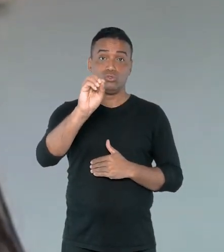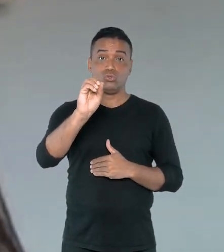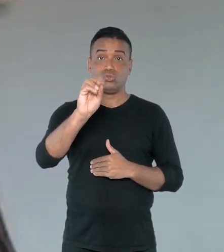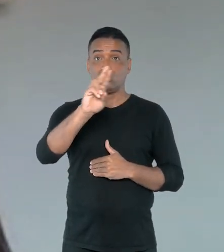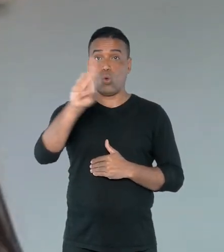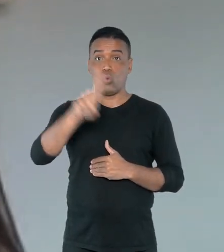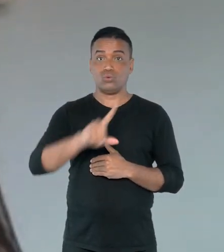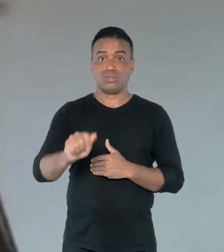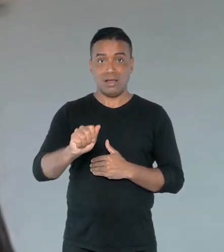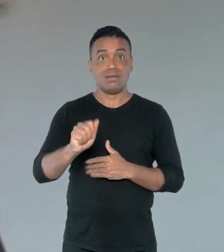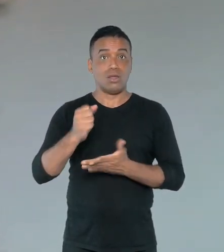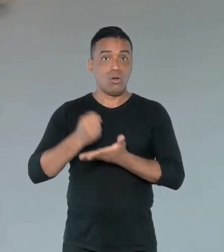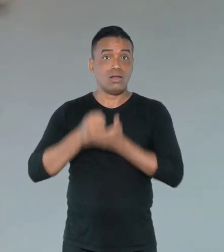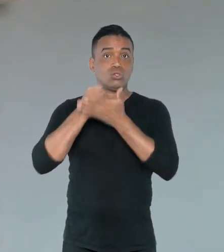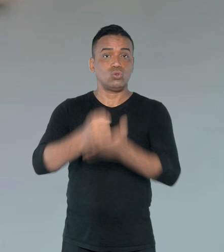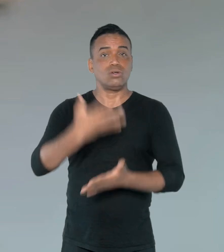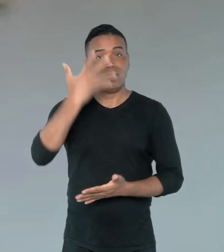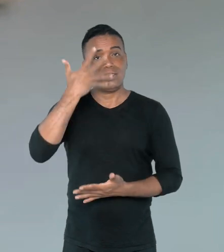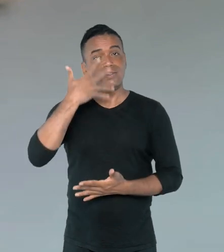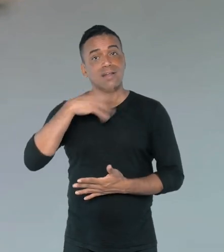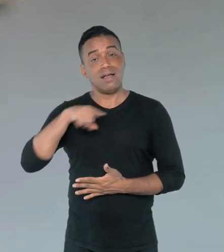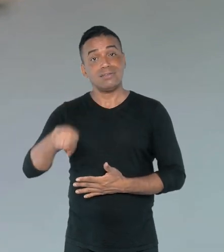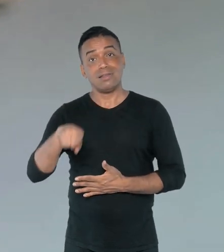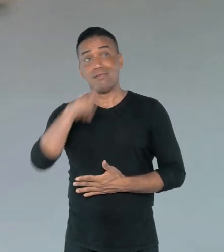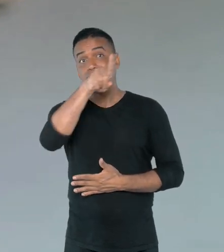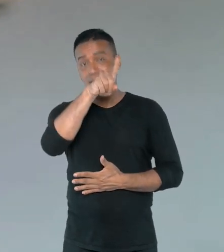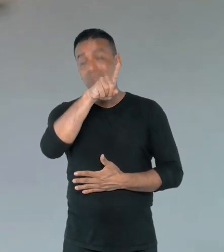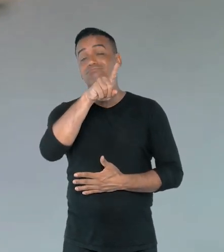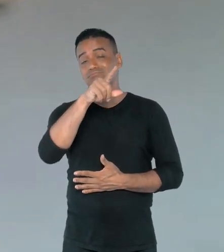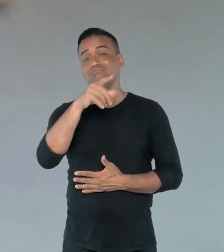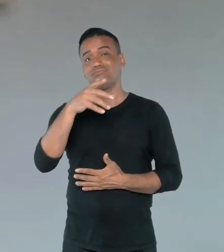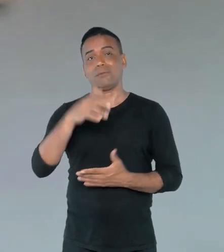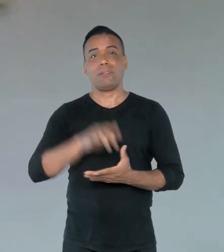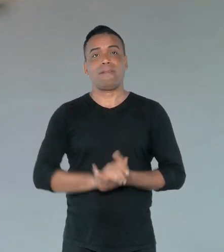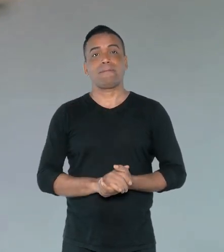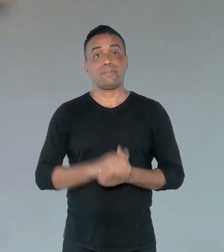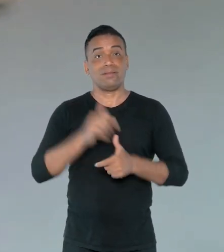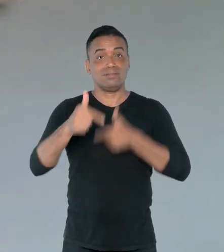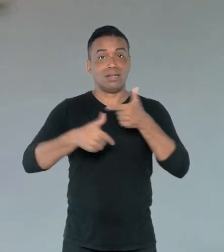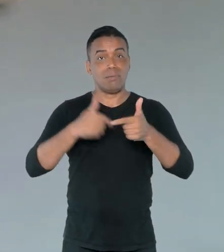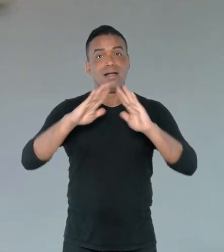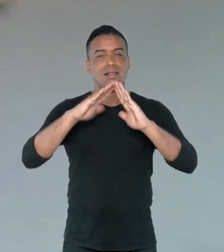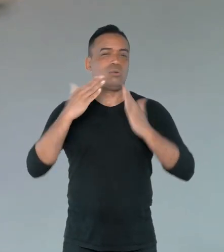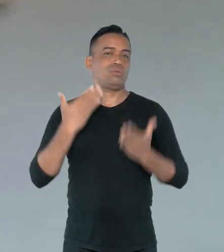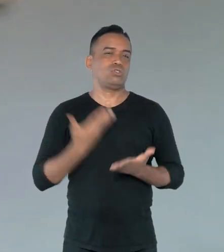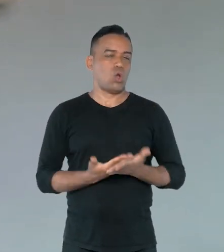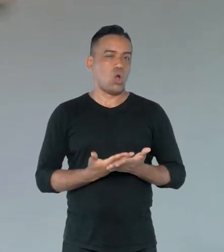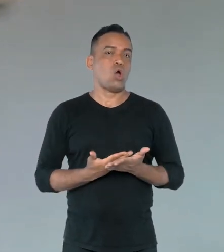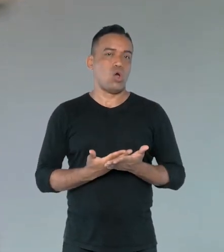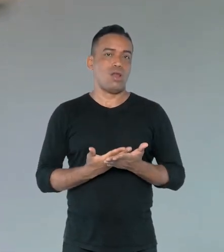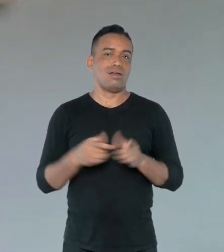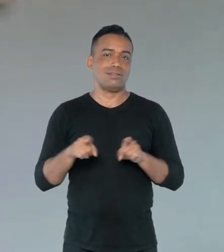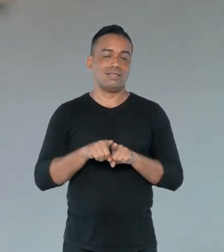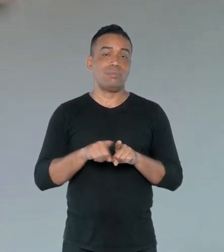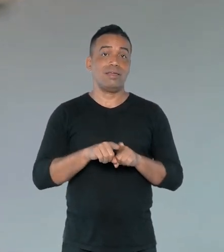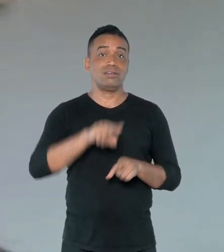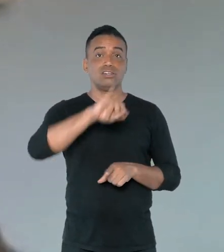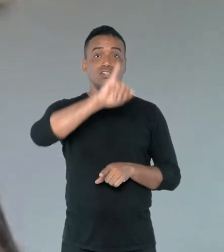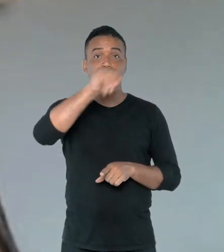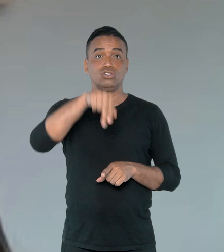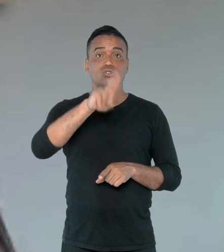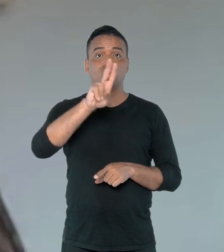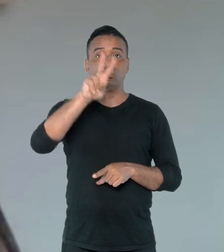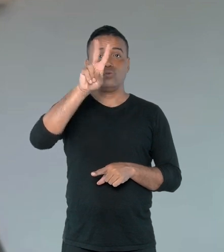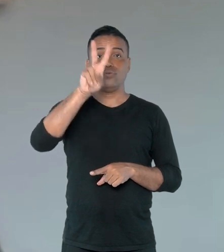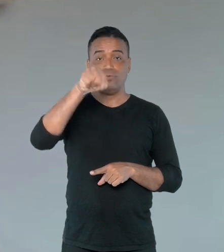e beneficia as crianças do morro. A gente trabalha numa escola que tem lá também, chama Juventina.